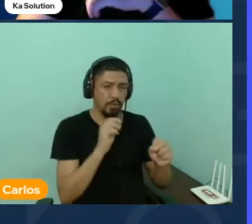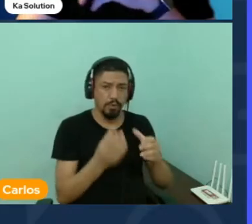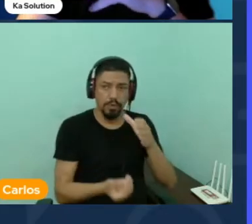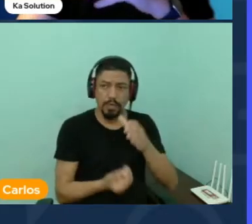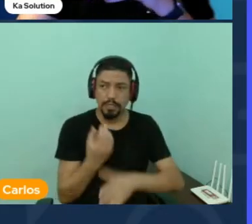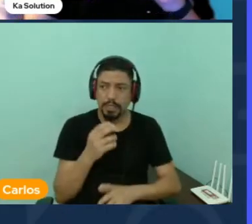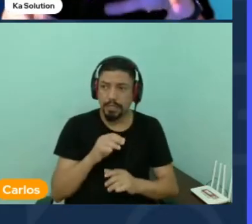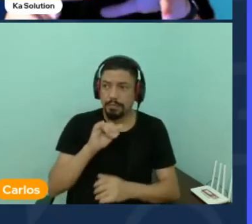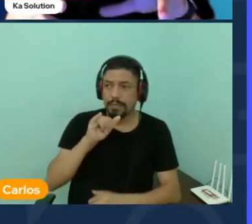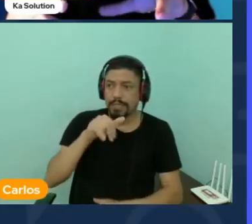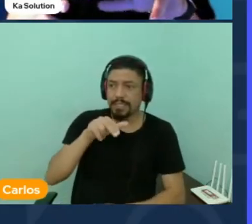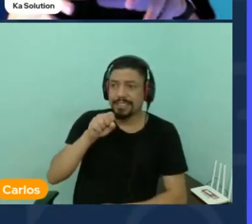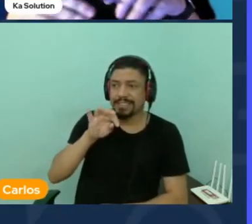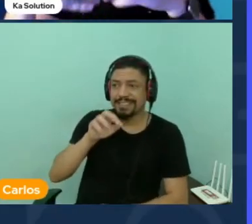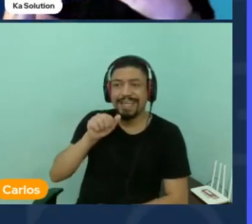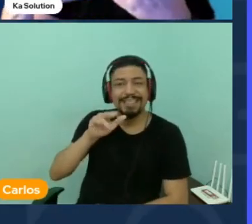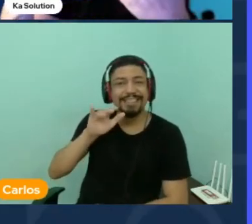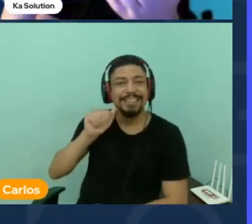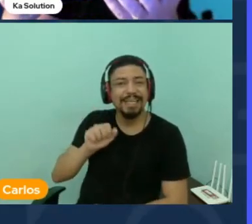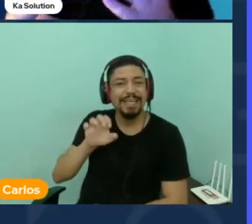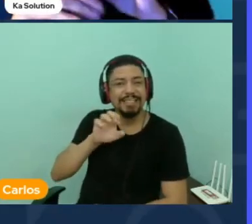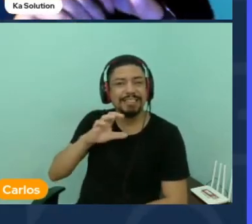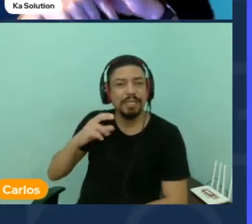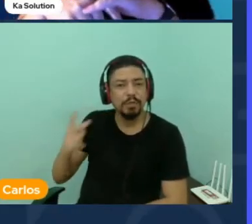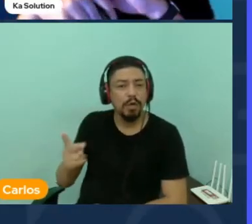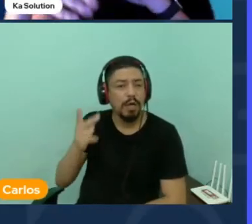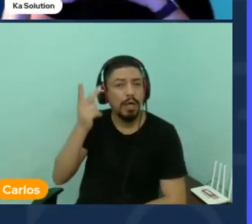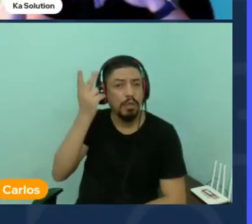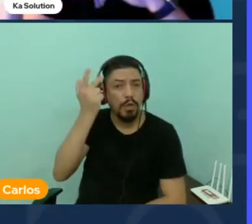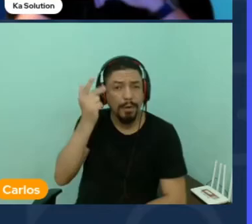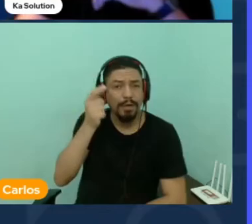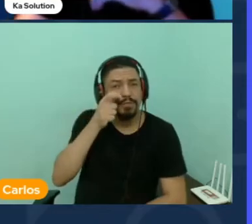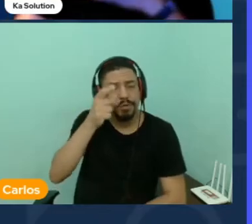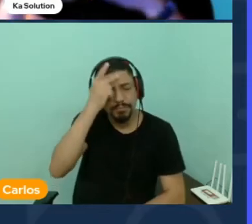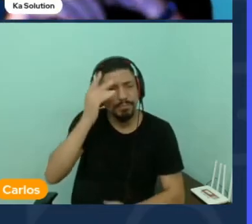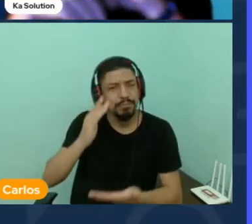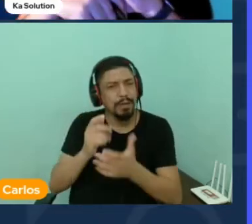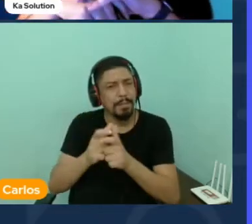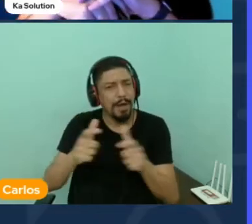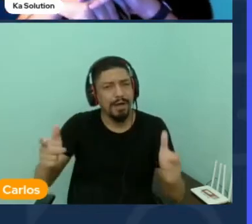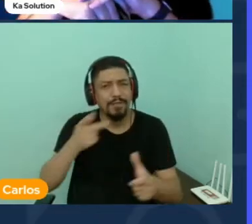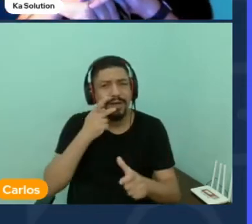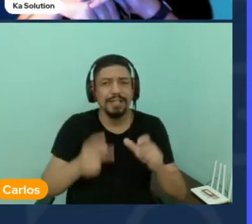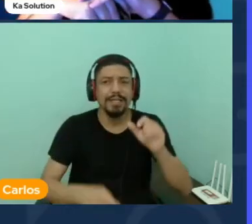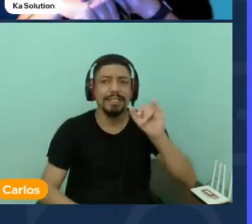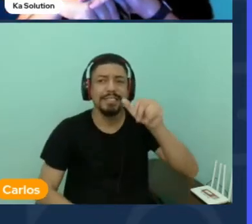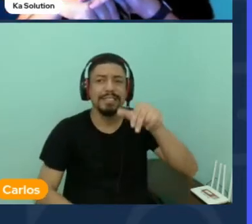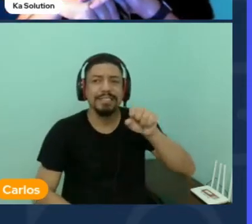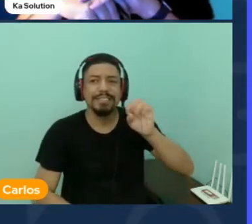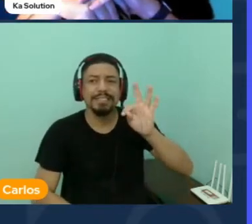instância do EC2 é a mesma coisa. E é muito comum a gente ouvir, né, instância do EC2.